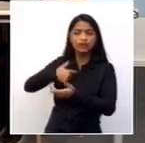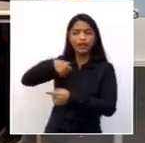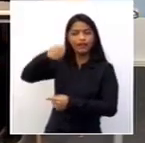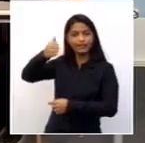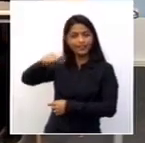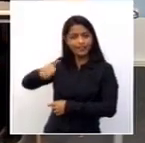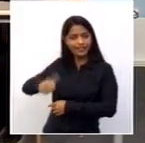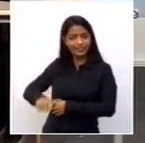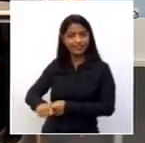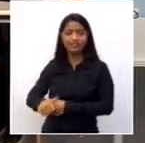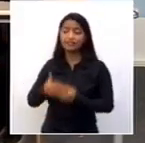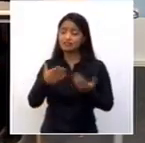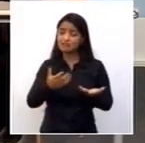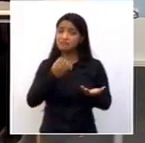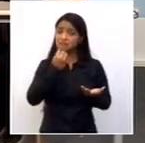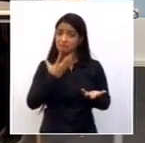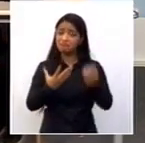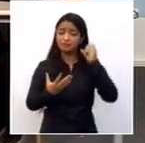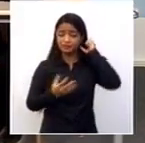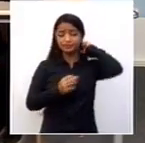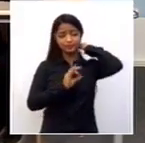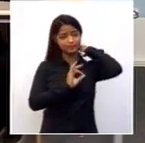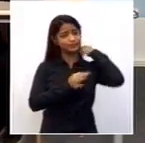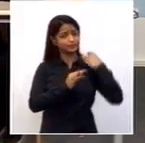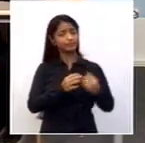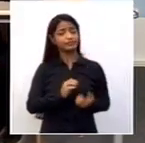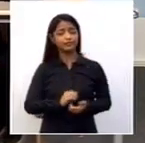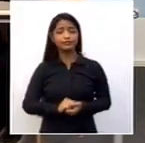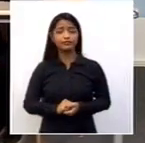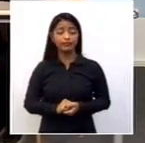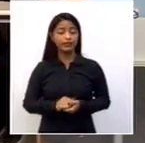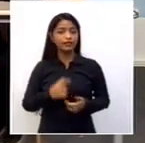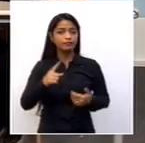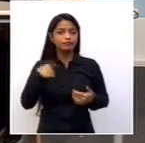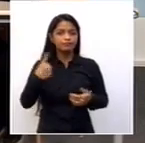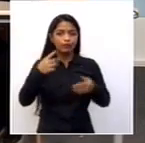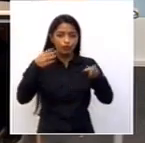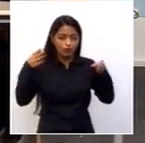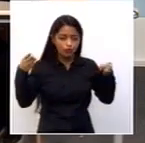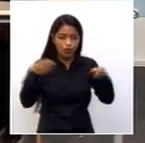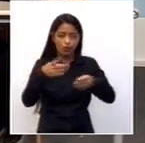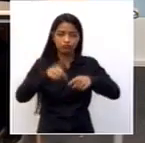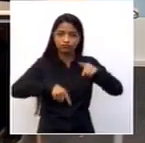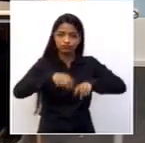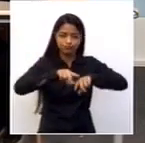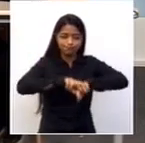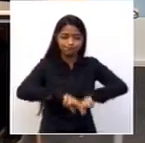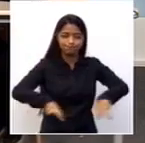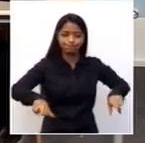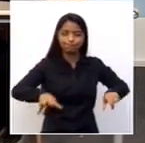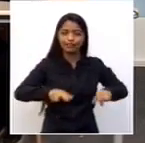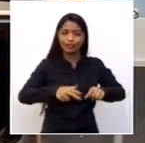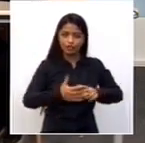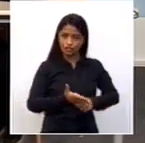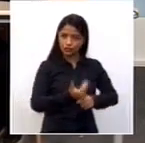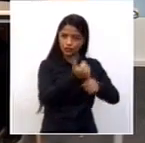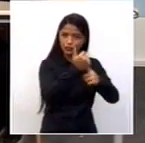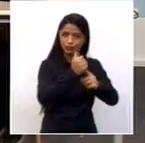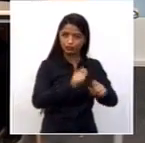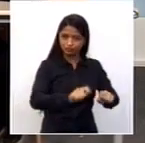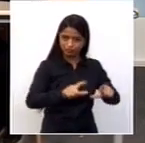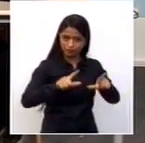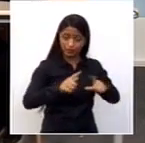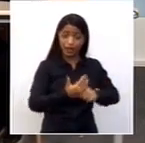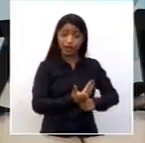avaliação. Eu acho que isso é muito rico. E pensar nessas ferramentas digitais que podem favorecer, inclusive, o trabalho com